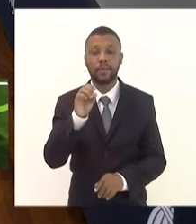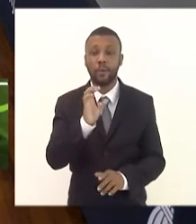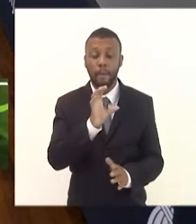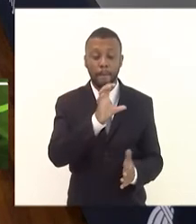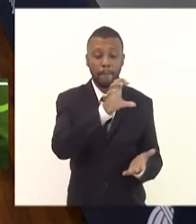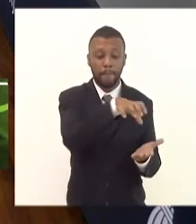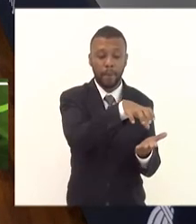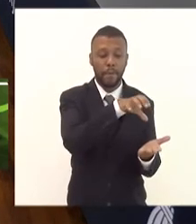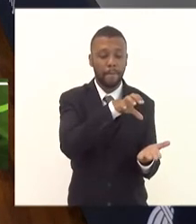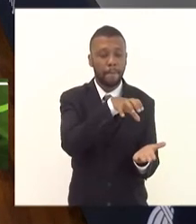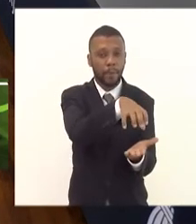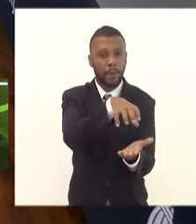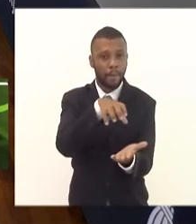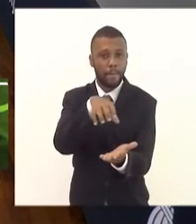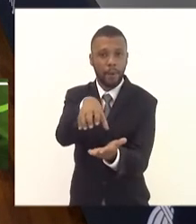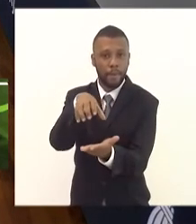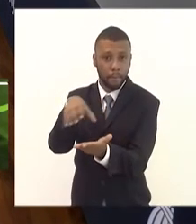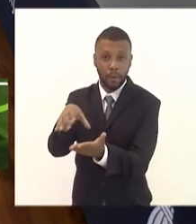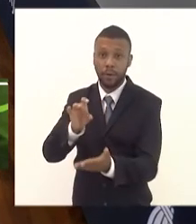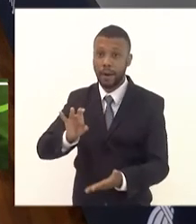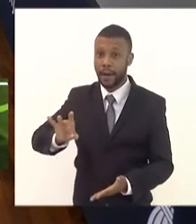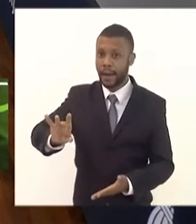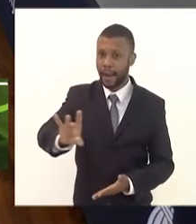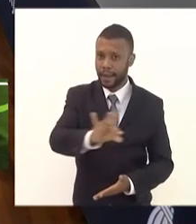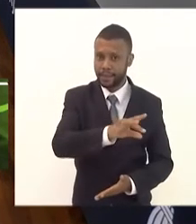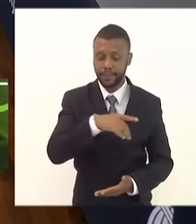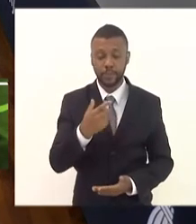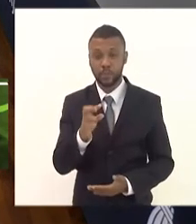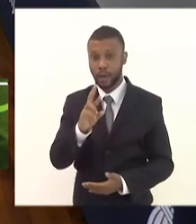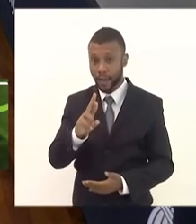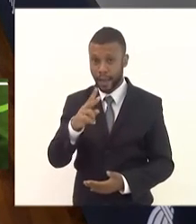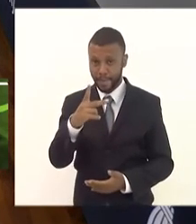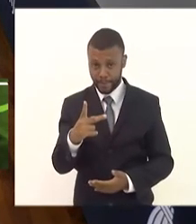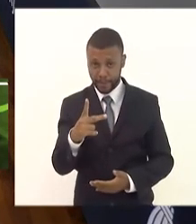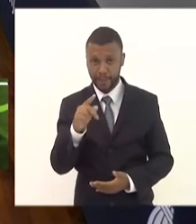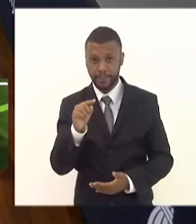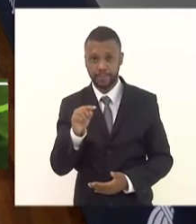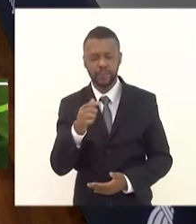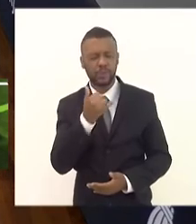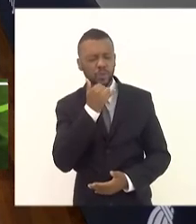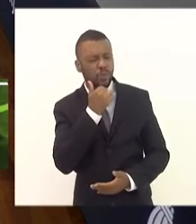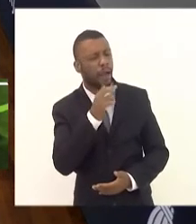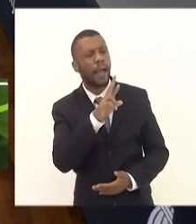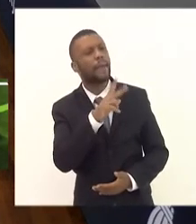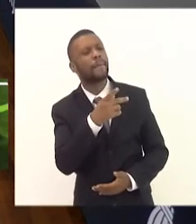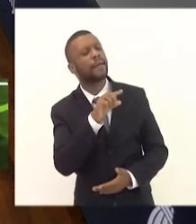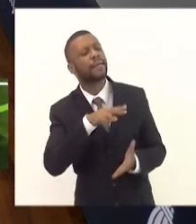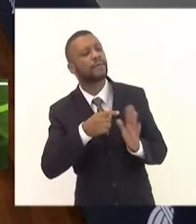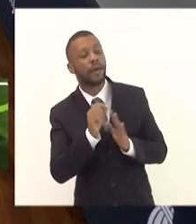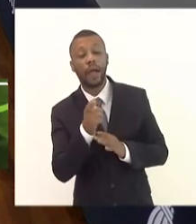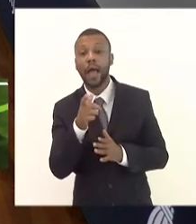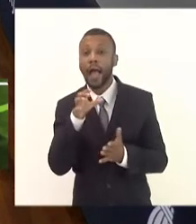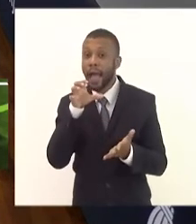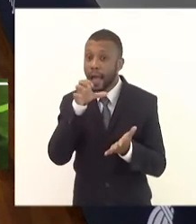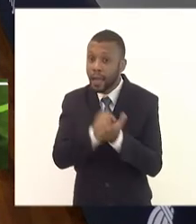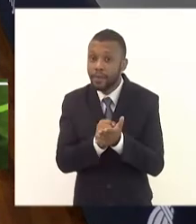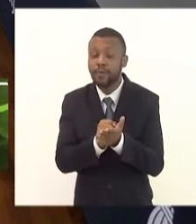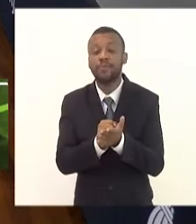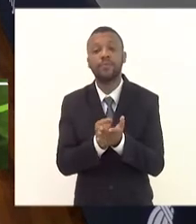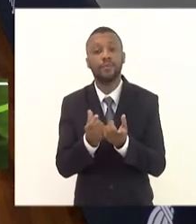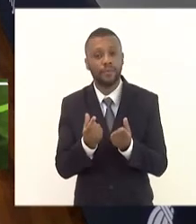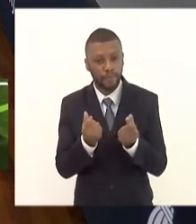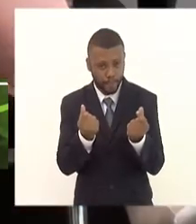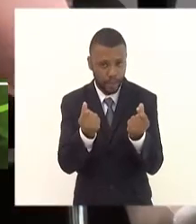topográfica. O de RP foi... O que a senhora chama RP? RP, então, registro de preço, porque vai passar aí